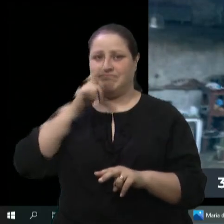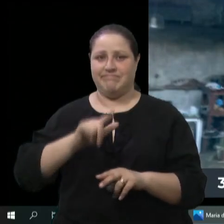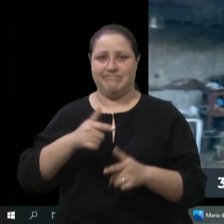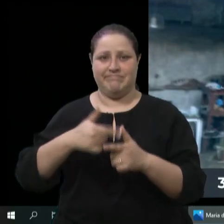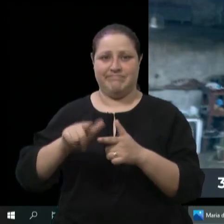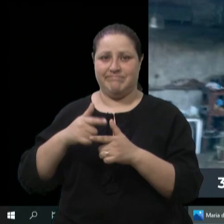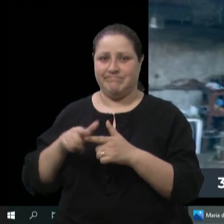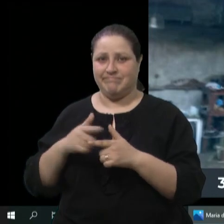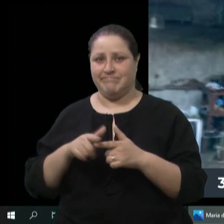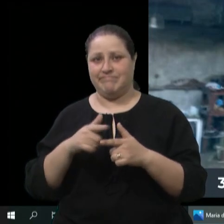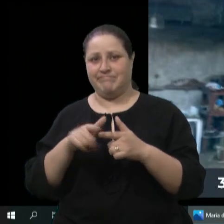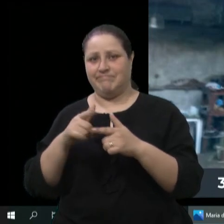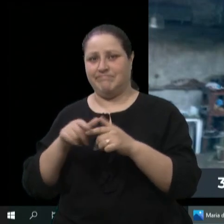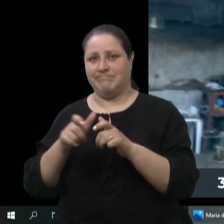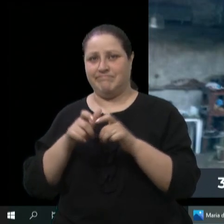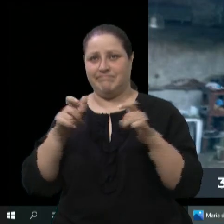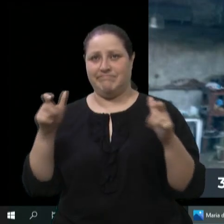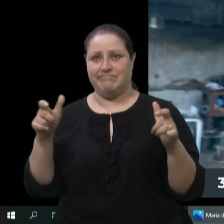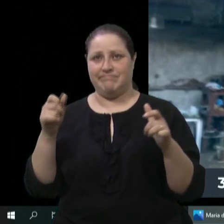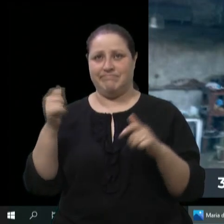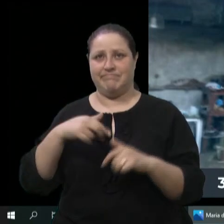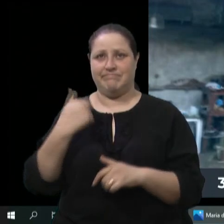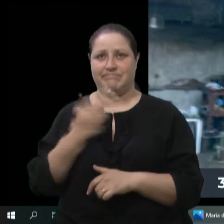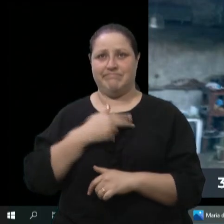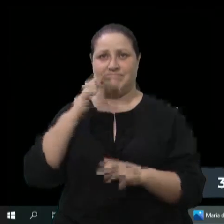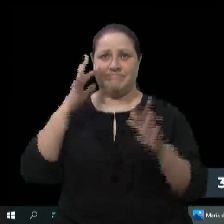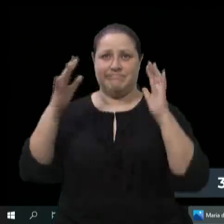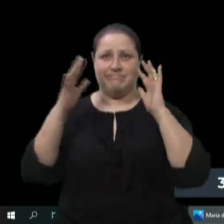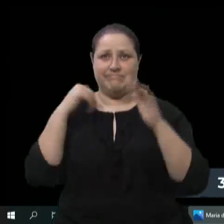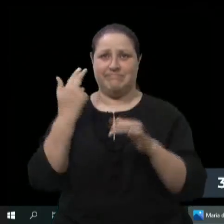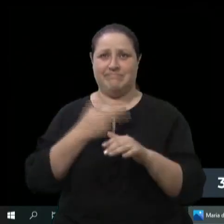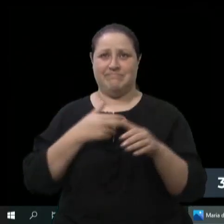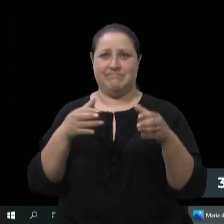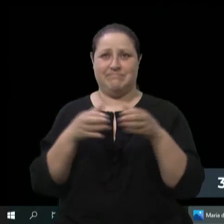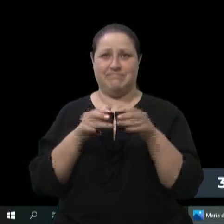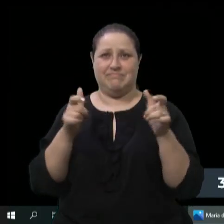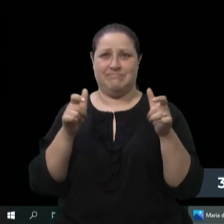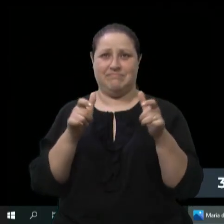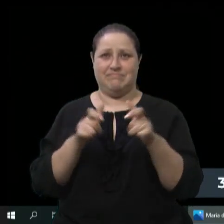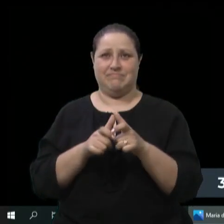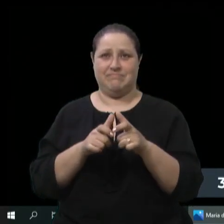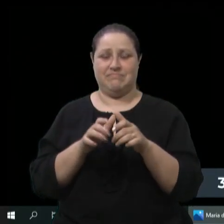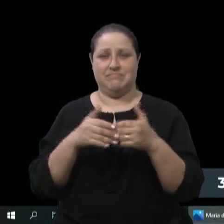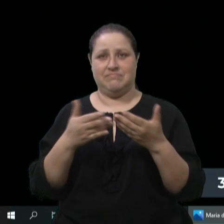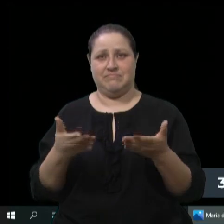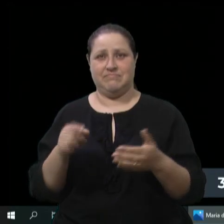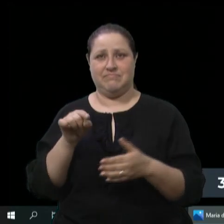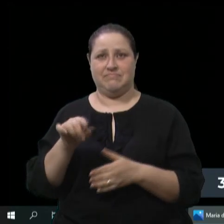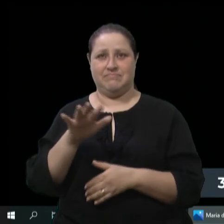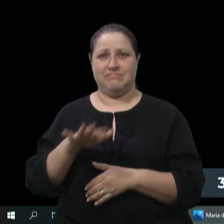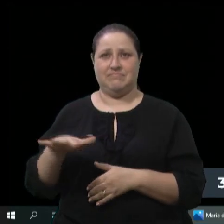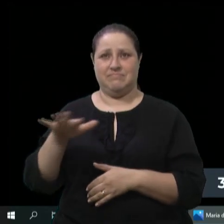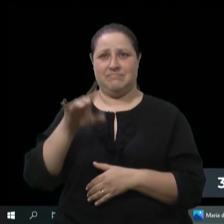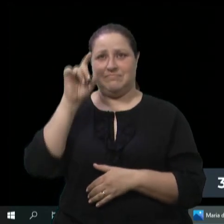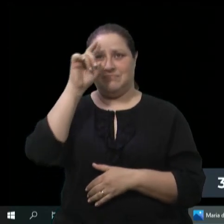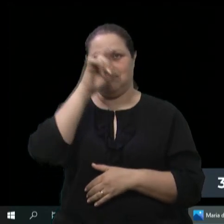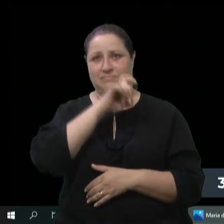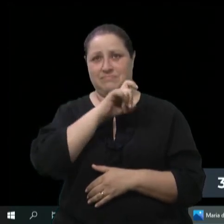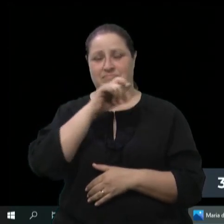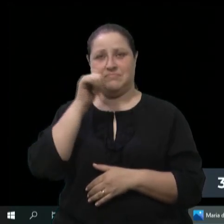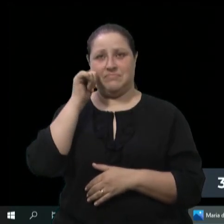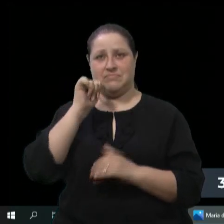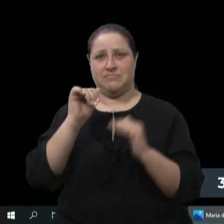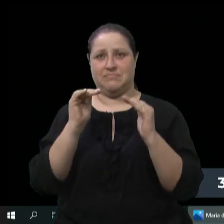problema é maior do que a gente imagina, ou a nossa equipe é menor. Enfim, essa é uma situação complicada em que a